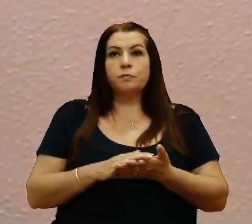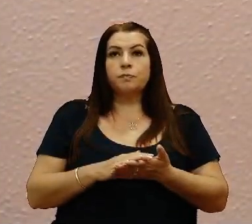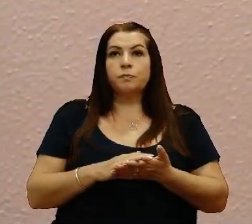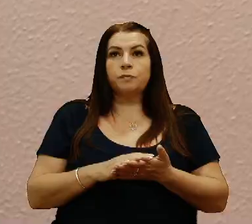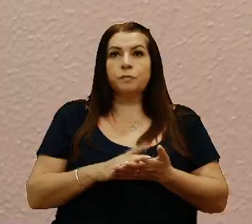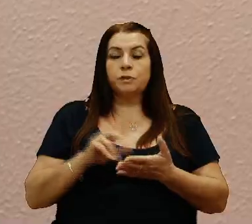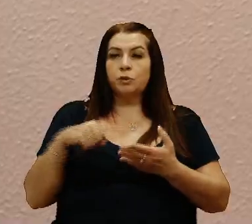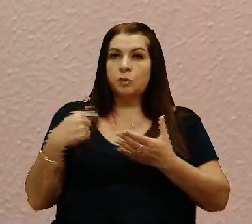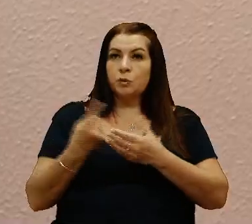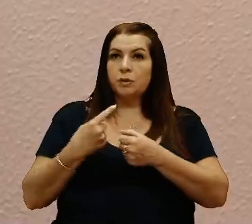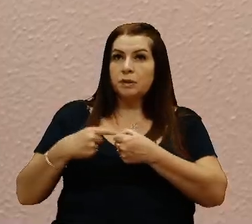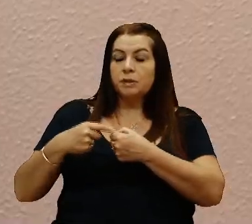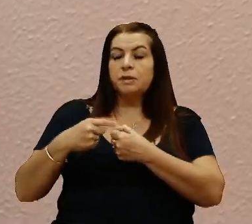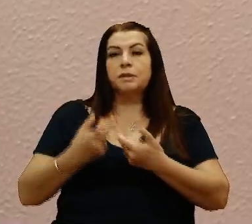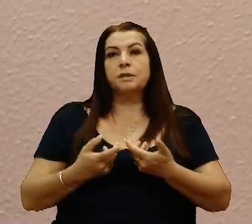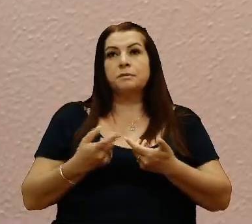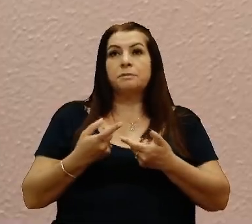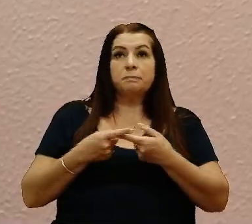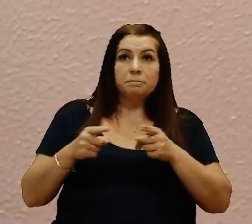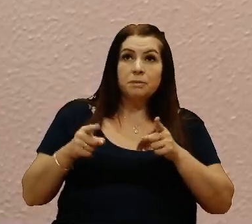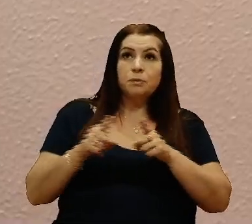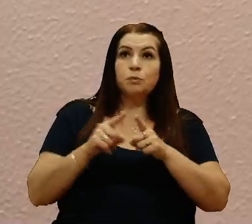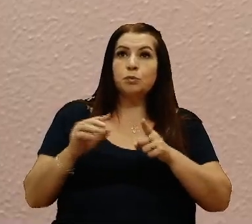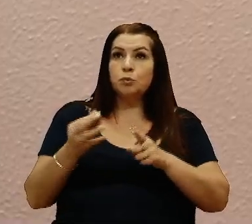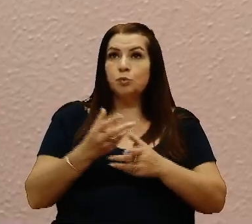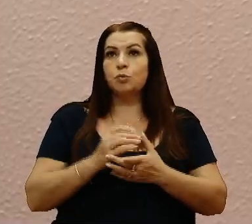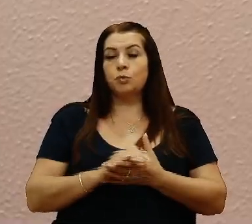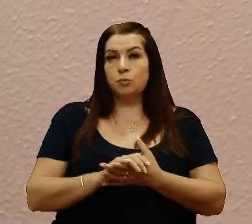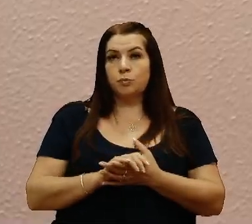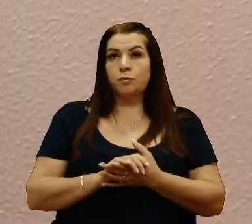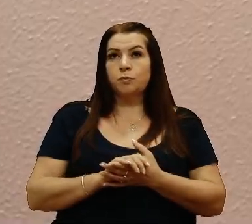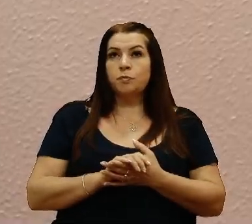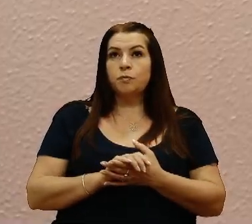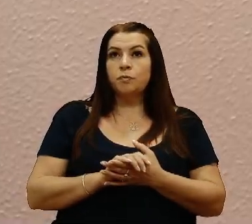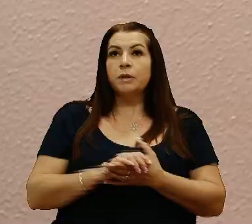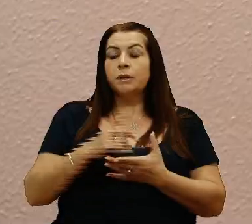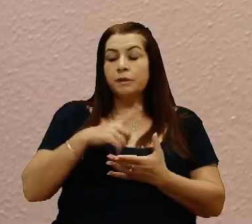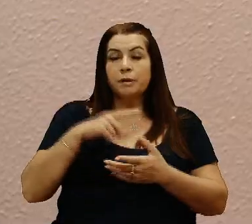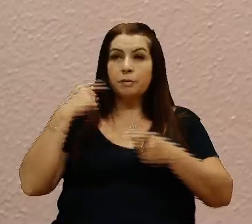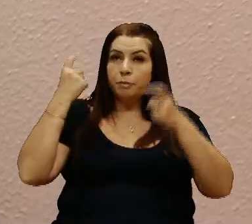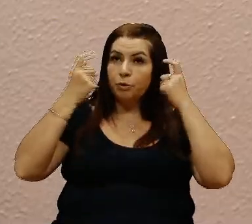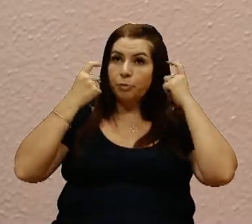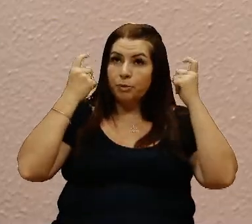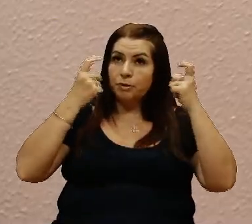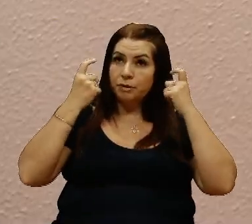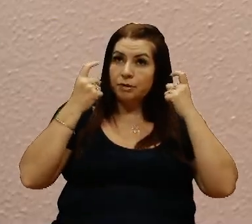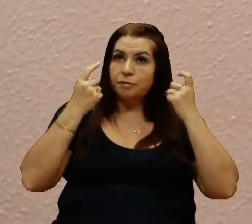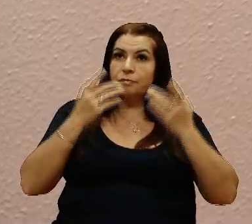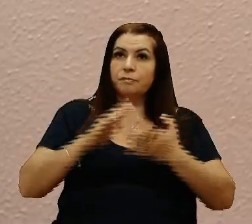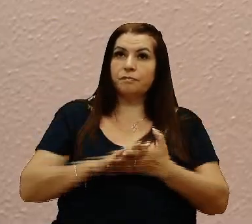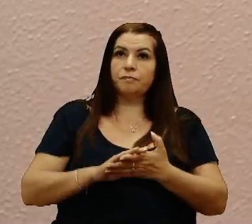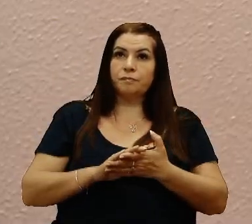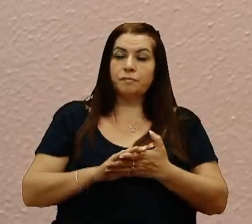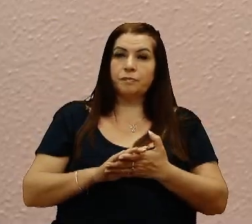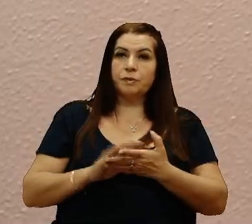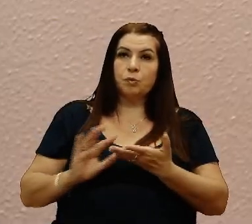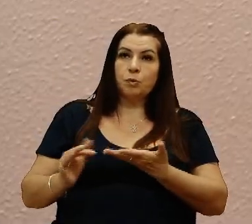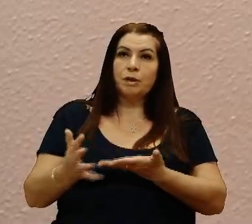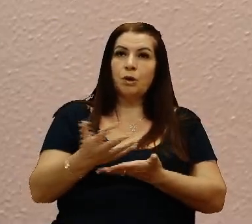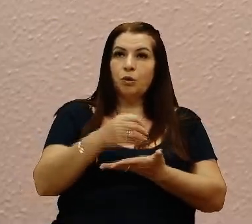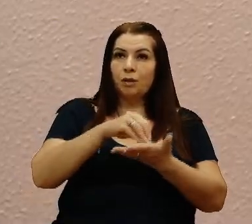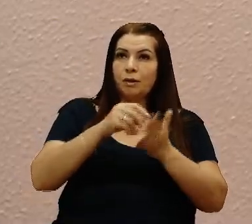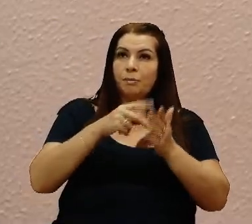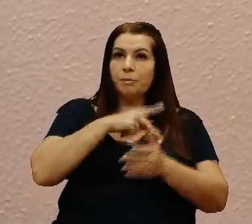cidade. Porém, contudo, todavia, nós temos tido preocupação. Quando a Codeca estava sendo presidida pela Maria